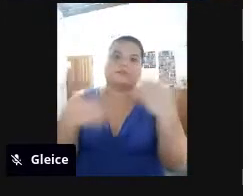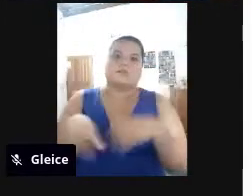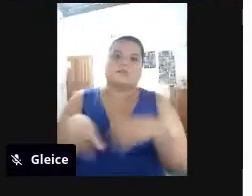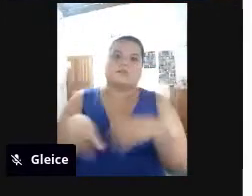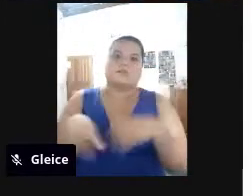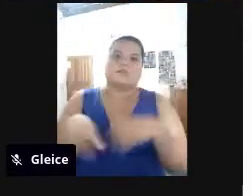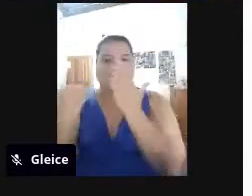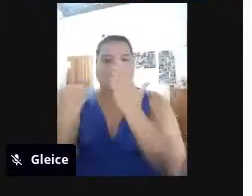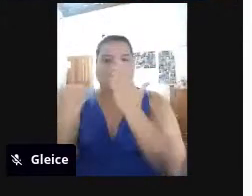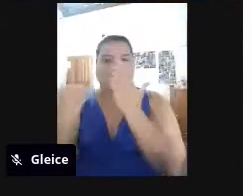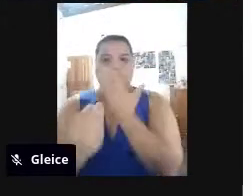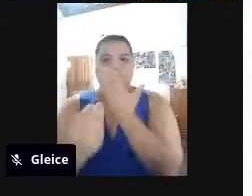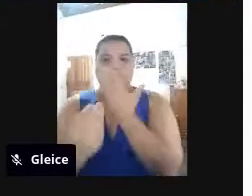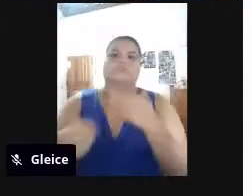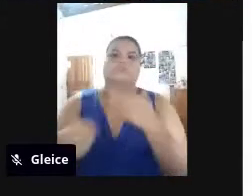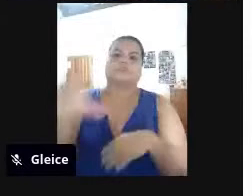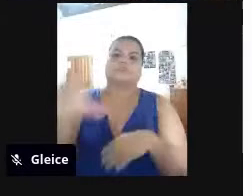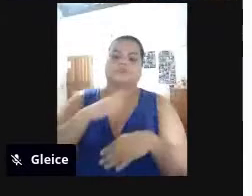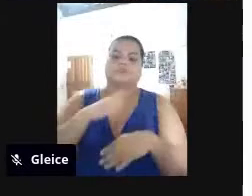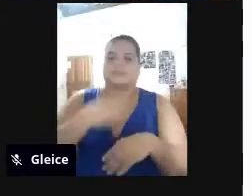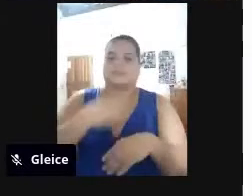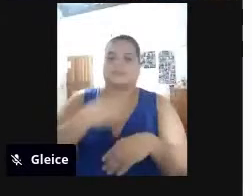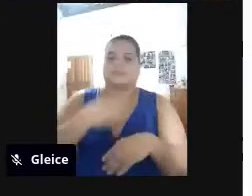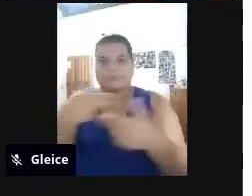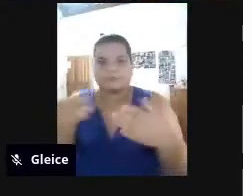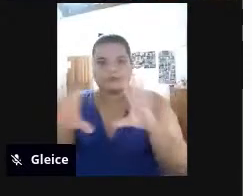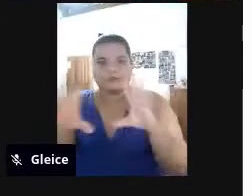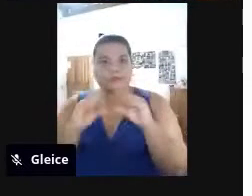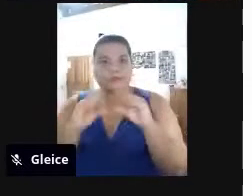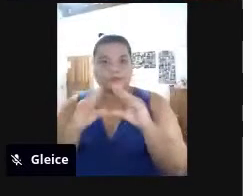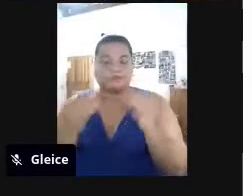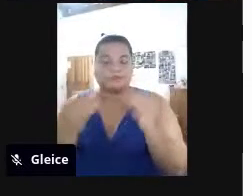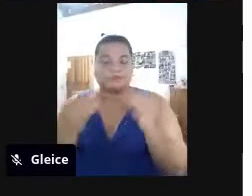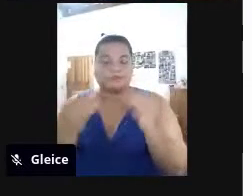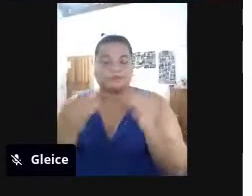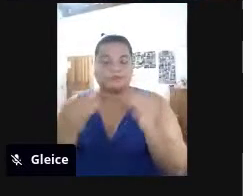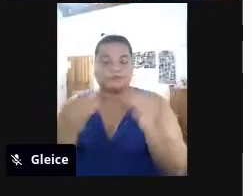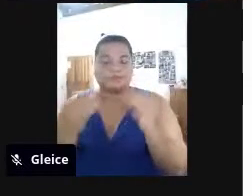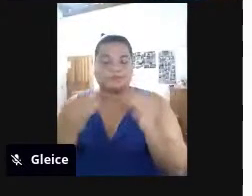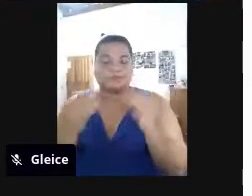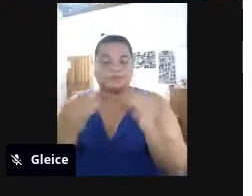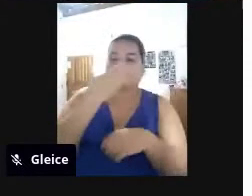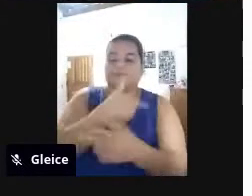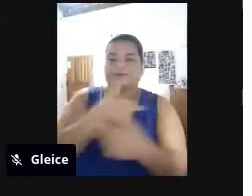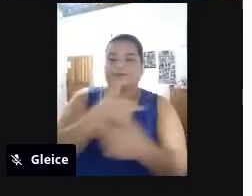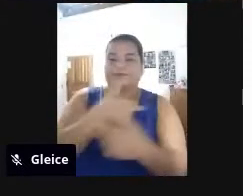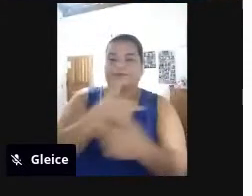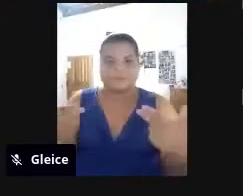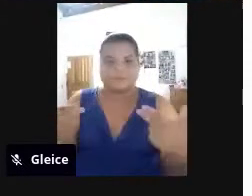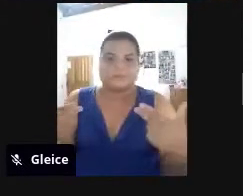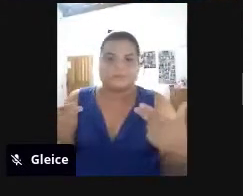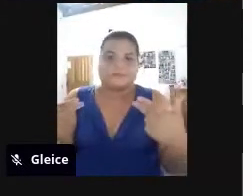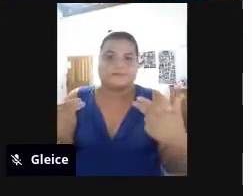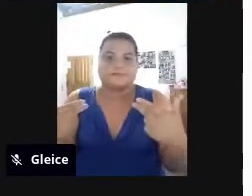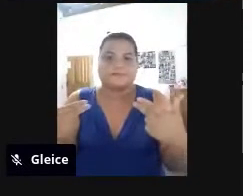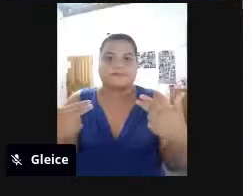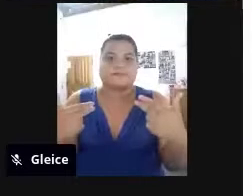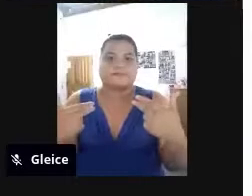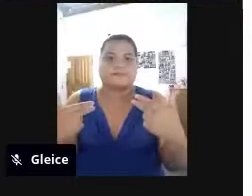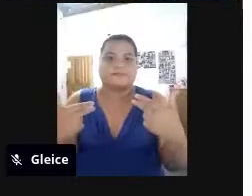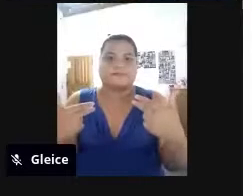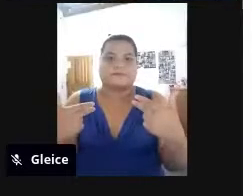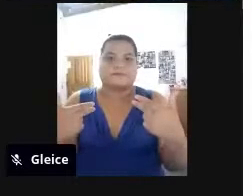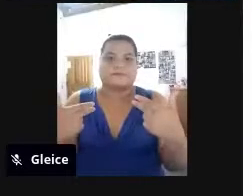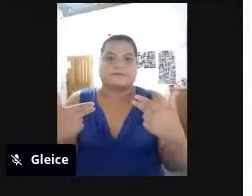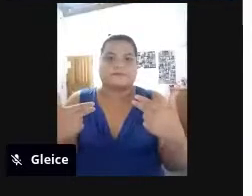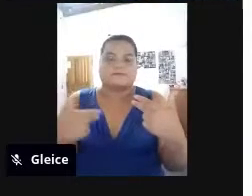de frutas, temos tâmaras, que são frutas secas, temos também aqueles suplementos, como maltodextrina,